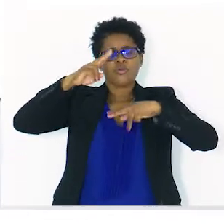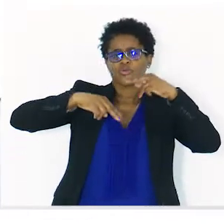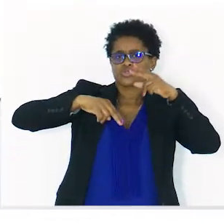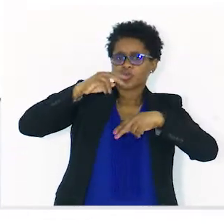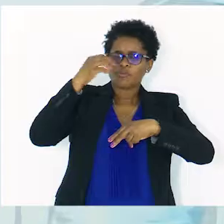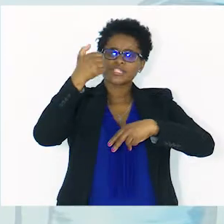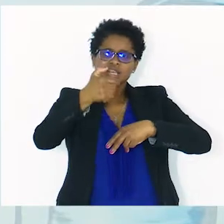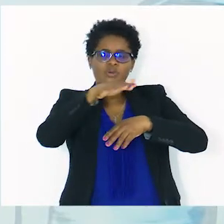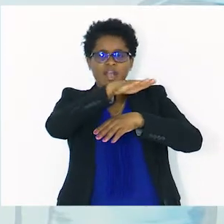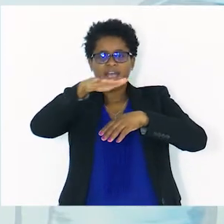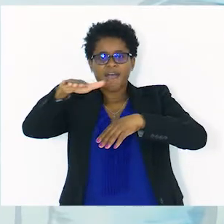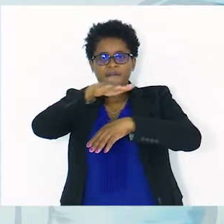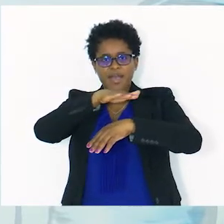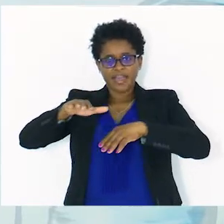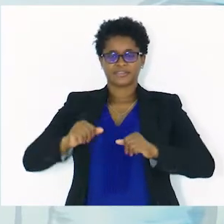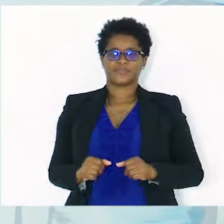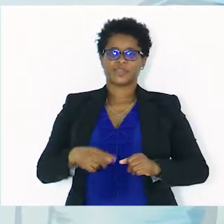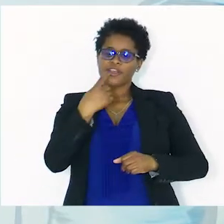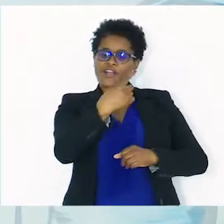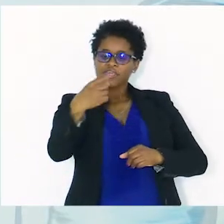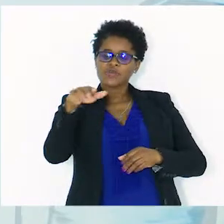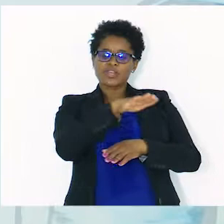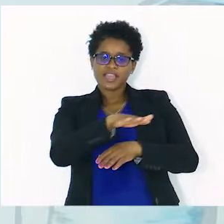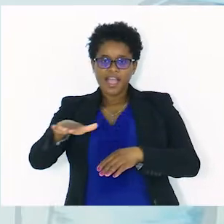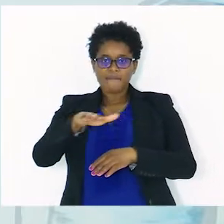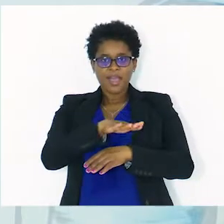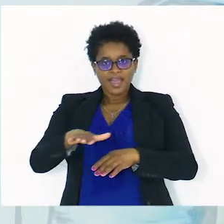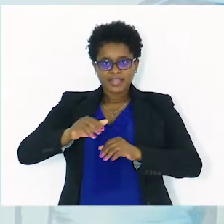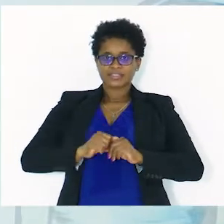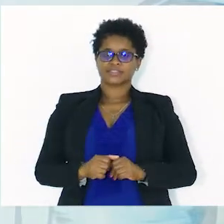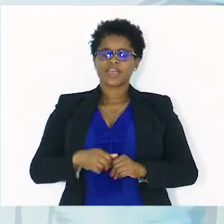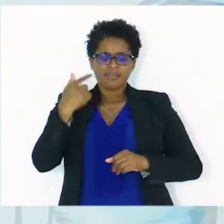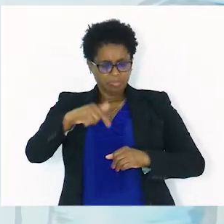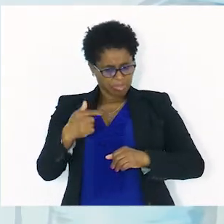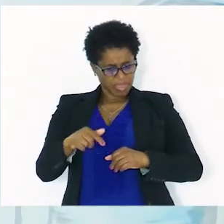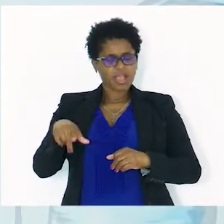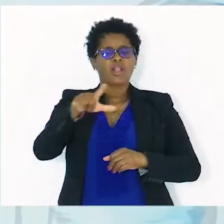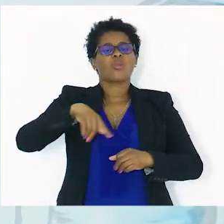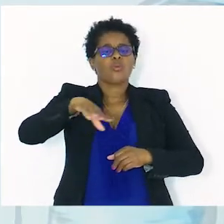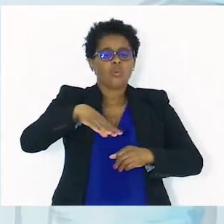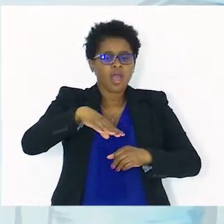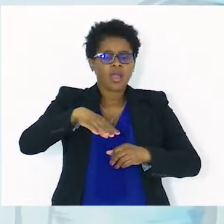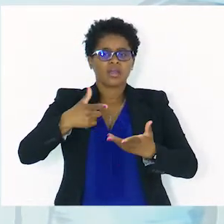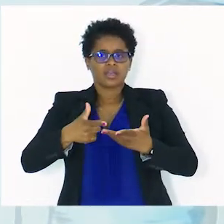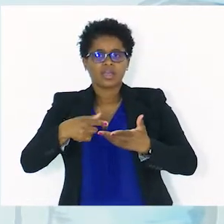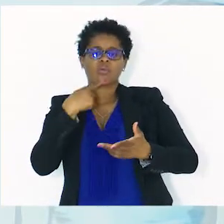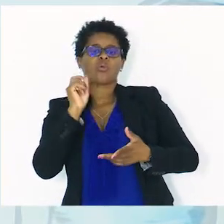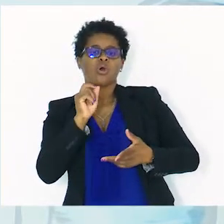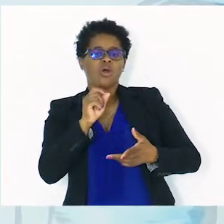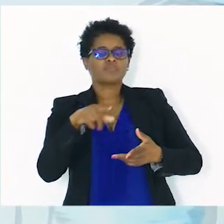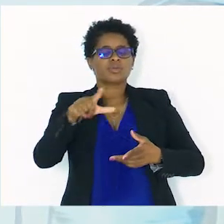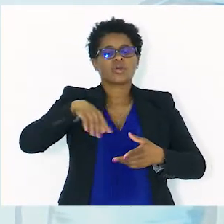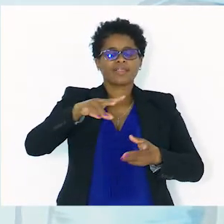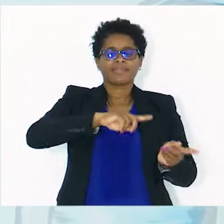camadas. E entre cada uma das camadas, tem zonas intermédias, que são chamadas de zonas